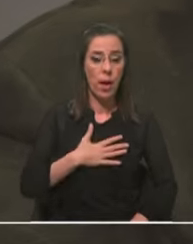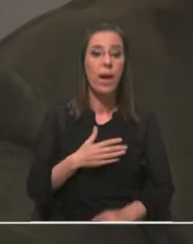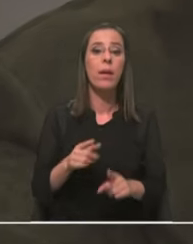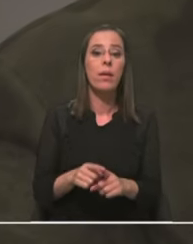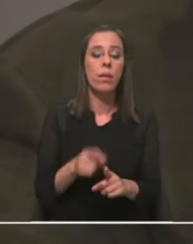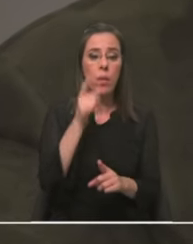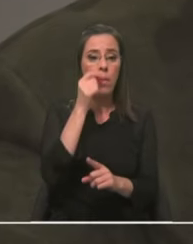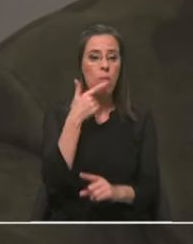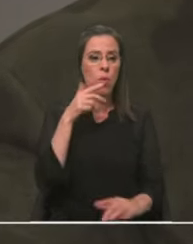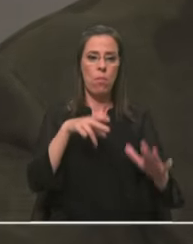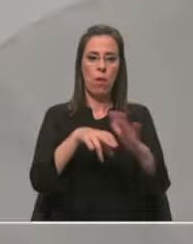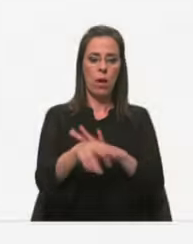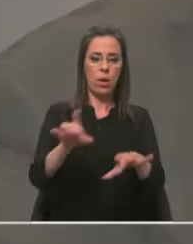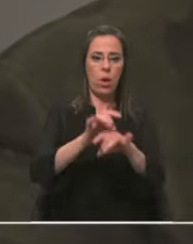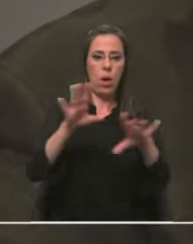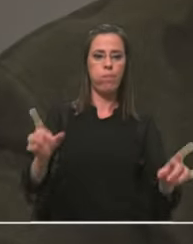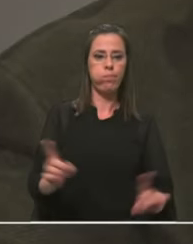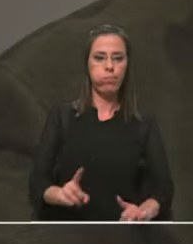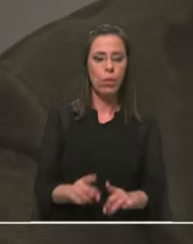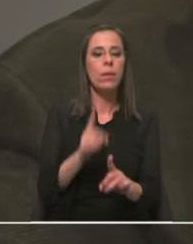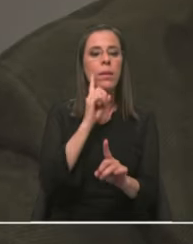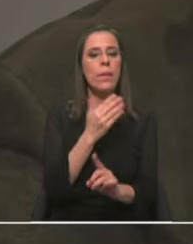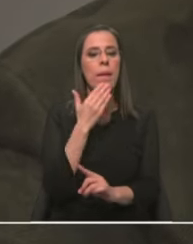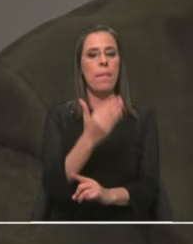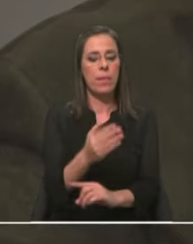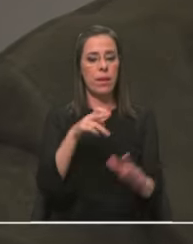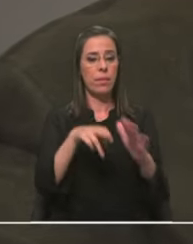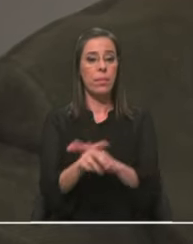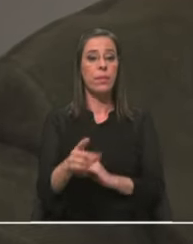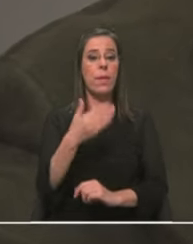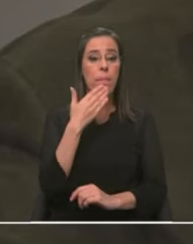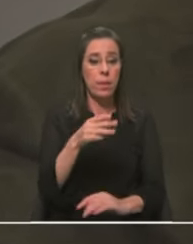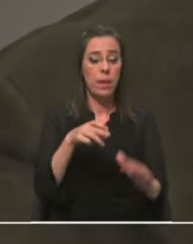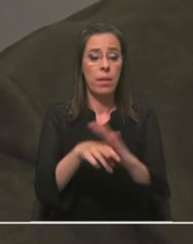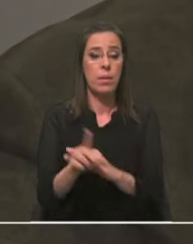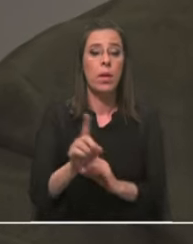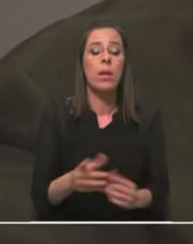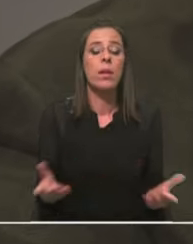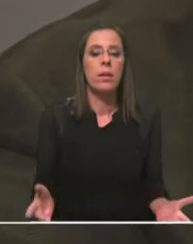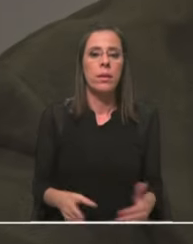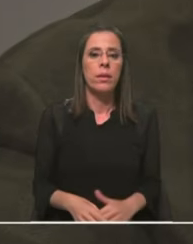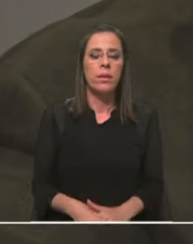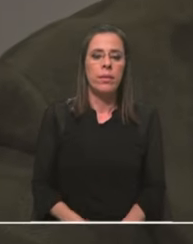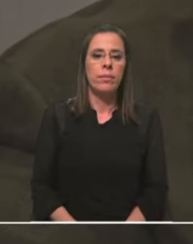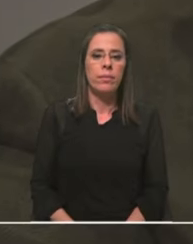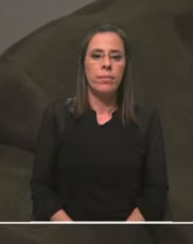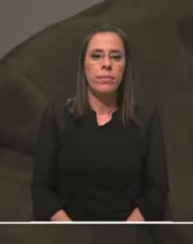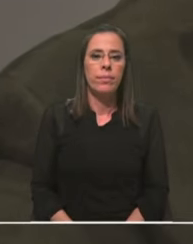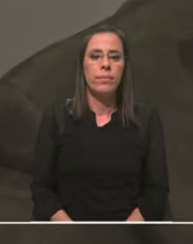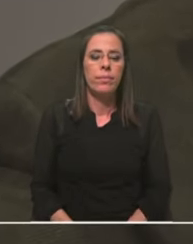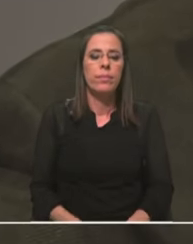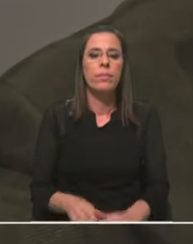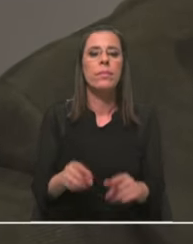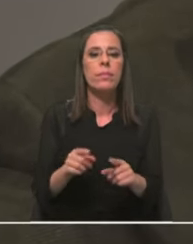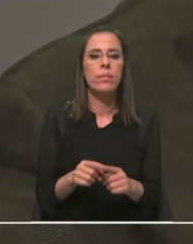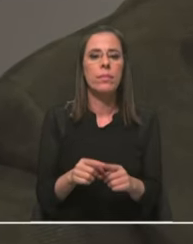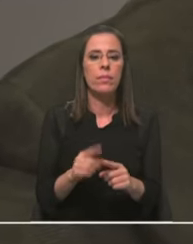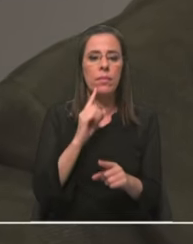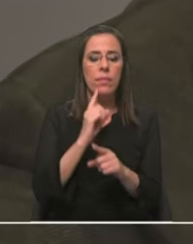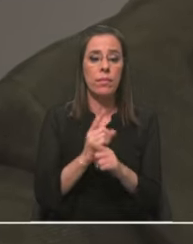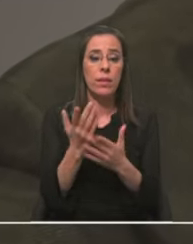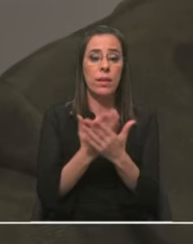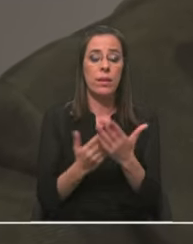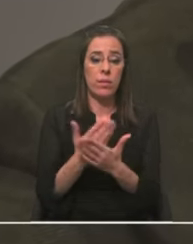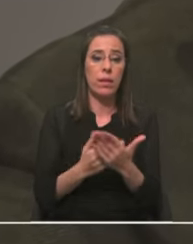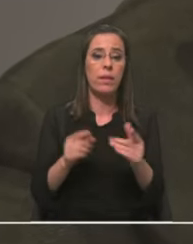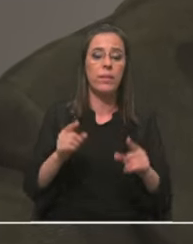isso que ele não pode entrar no hospital. A Betty pediu para ele não ir? Ele pediu não ir e também o obstetra que está